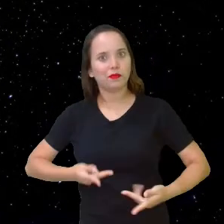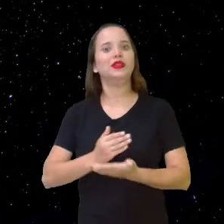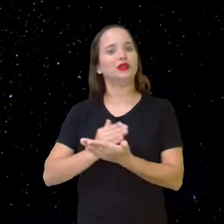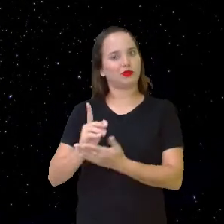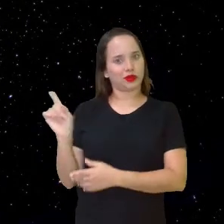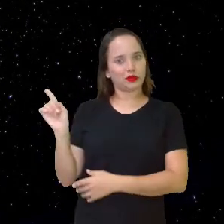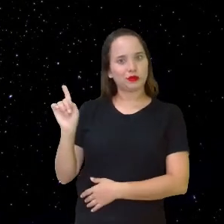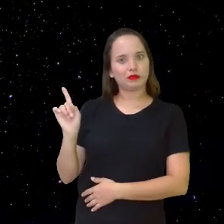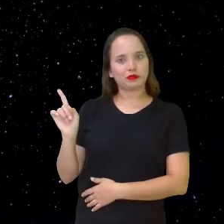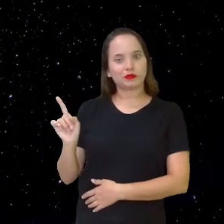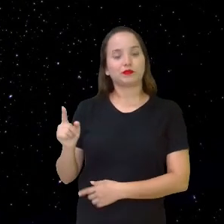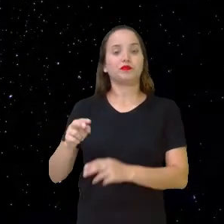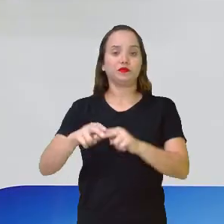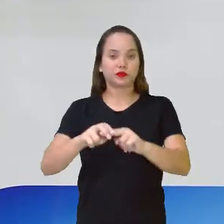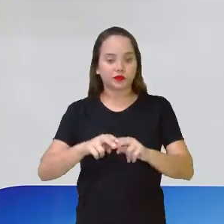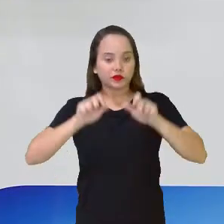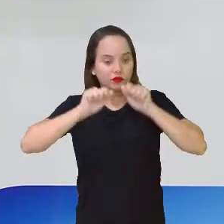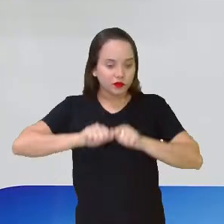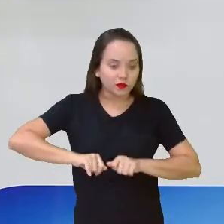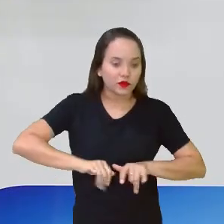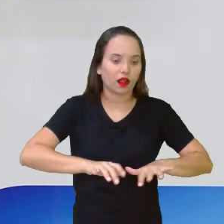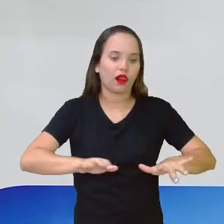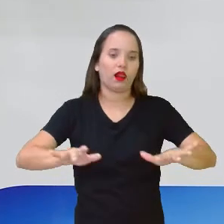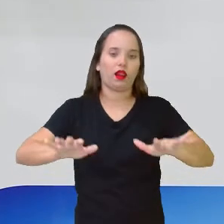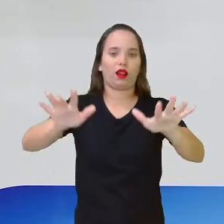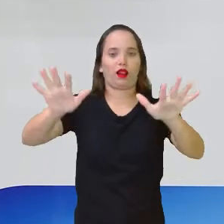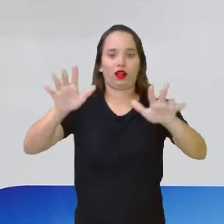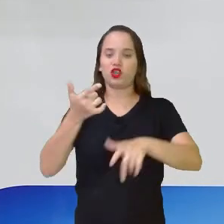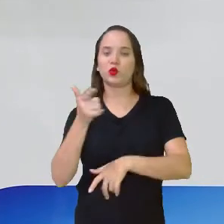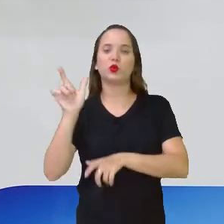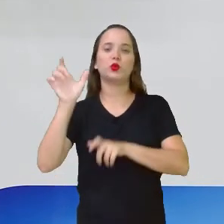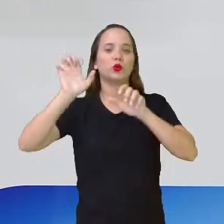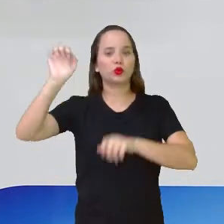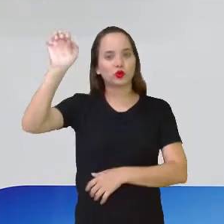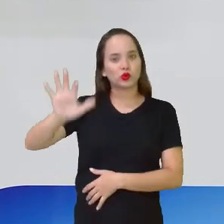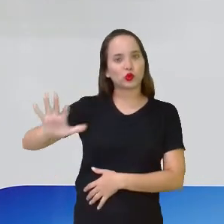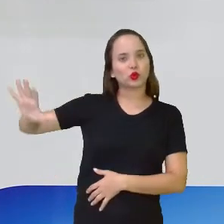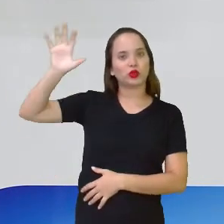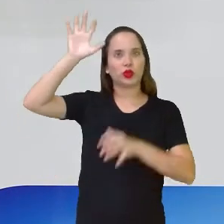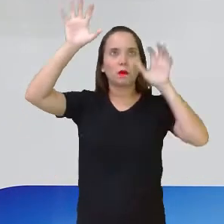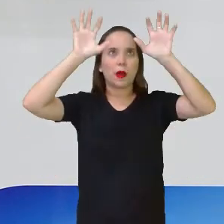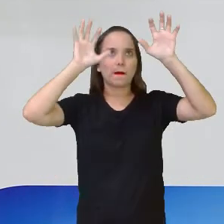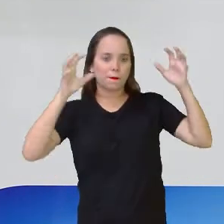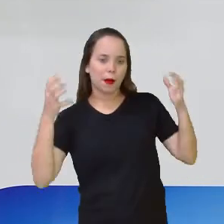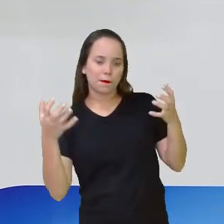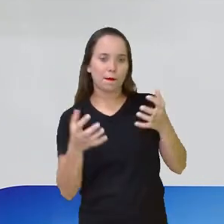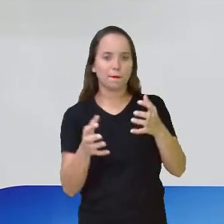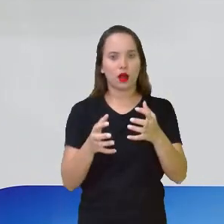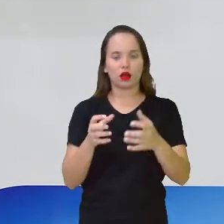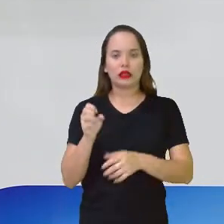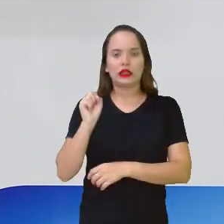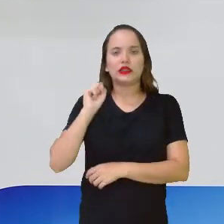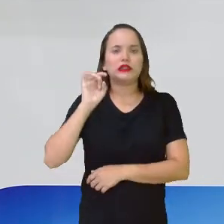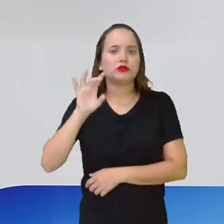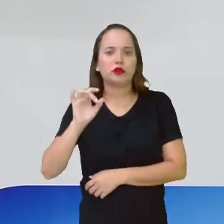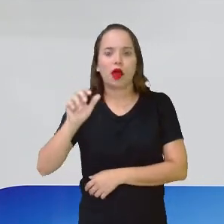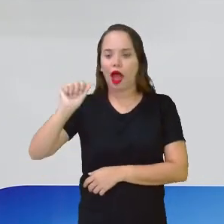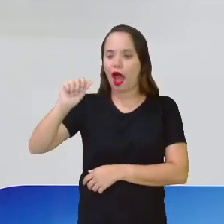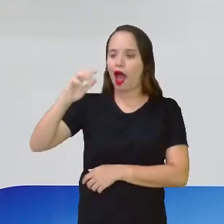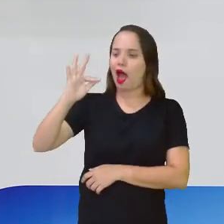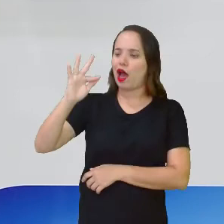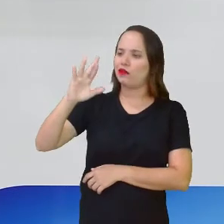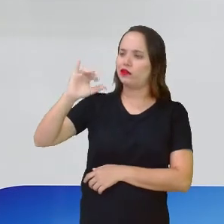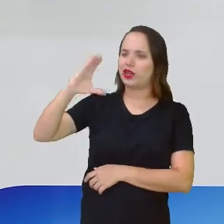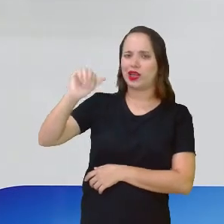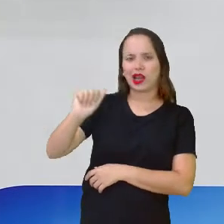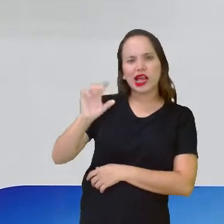se espalhando a vida humana em outros continentes. Então, falar da própria África, às vezes se fala como se fosse uma coisa só, né? Mas não é, são mais de 50